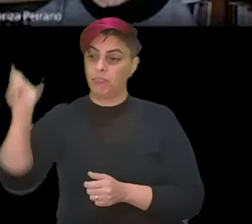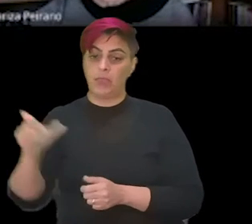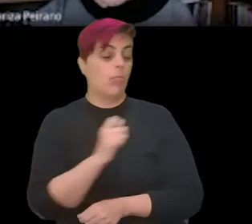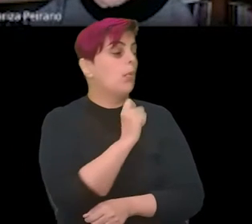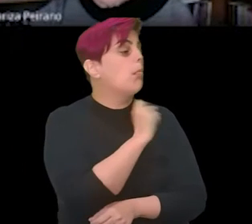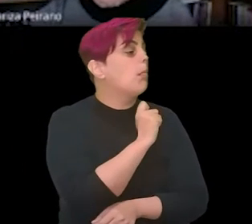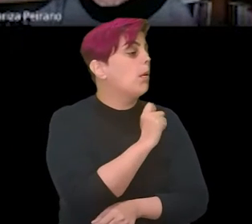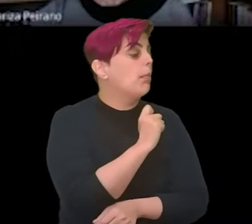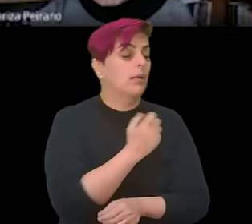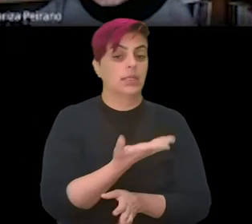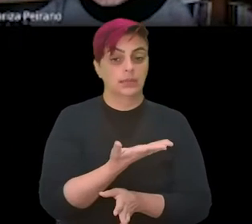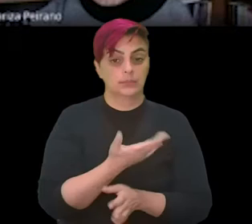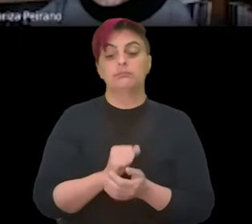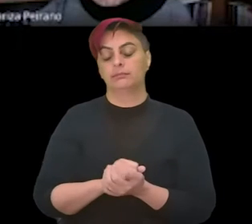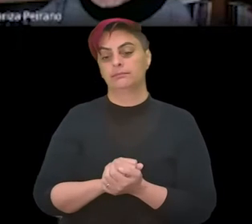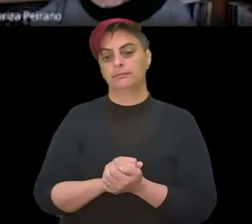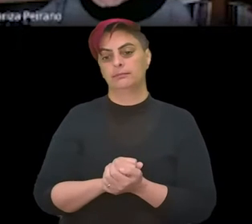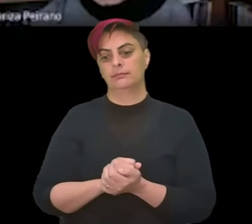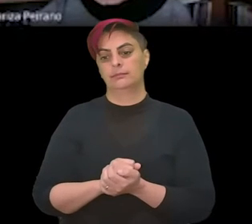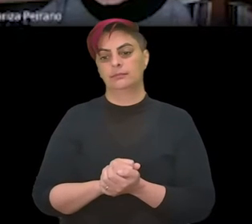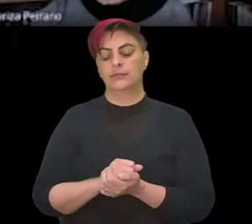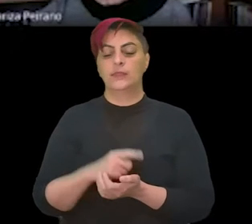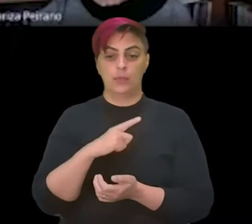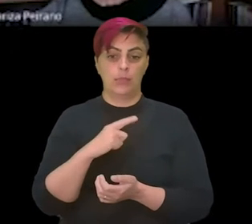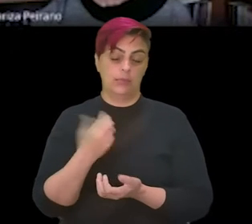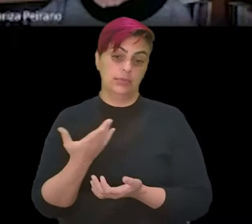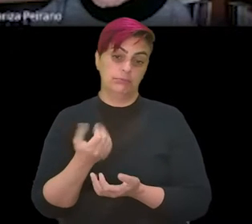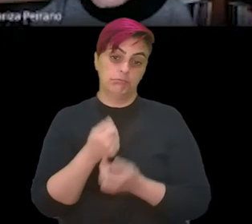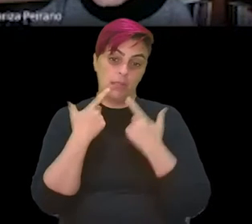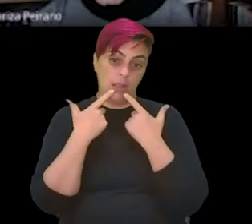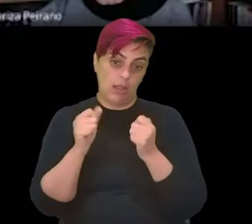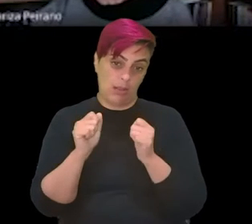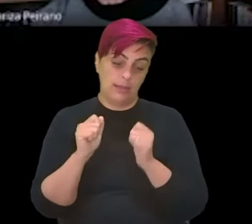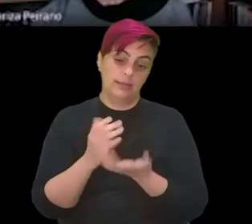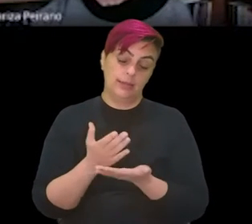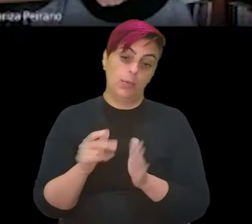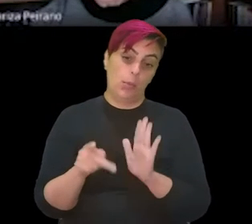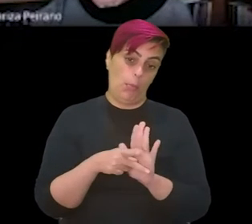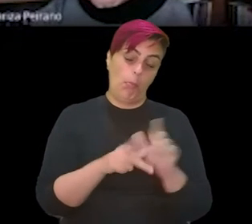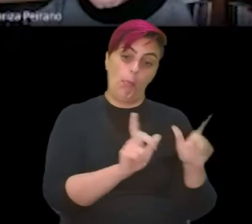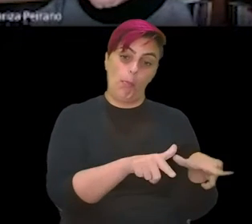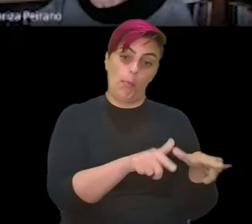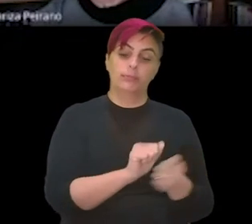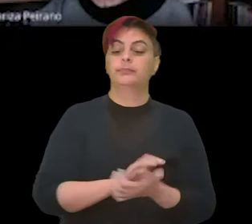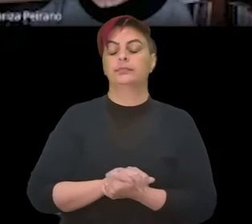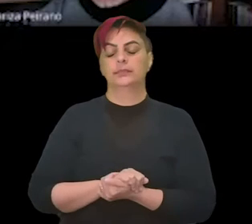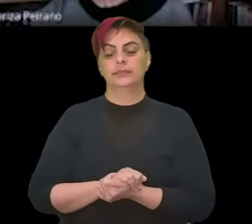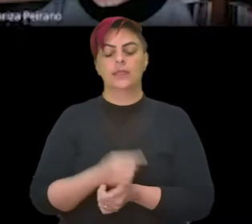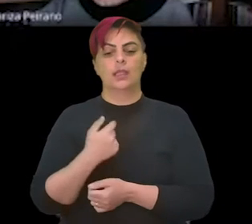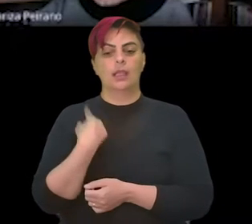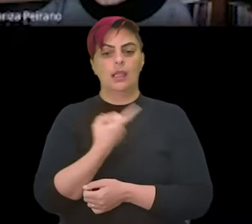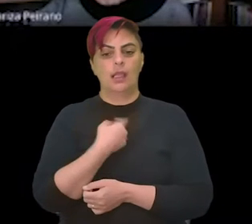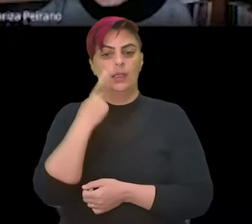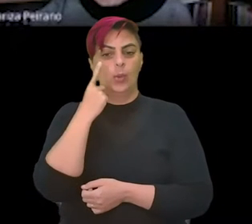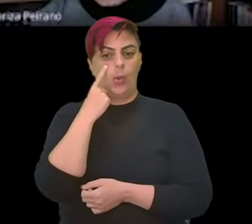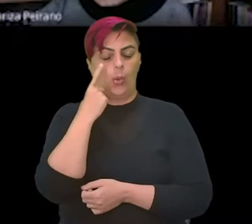comunicação dominante resumia-se ao pidgin, a língua crioula local. E aqui a gente vê